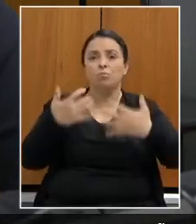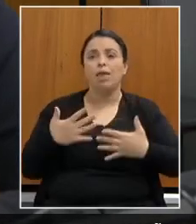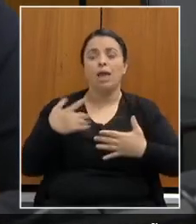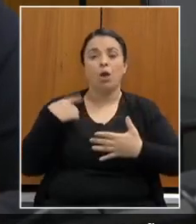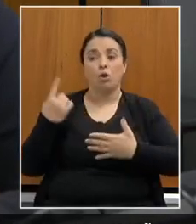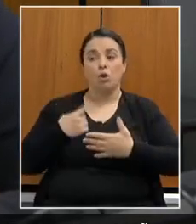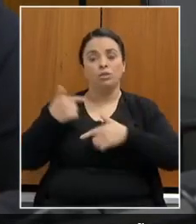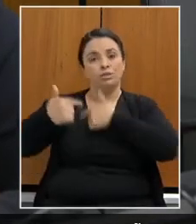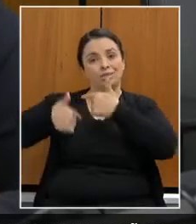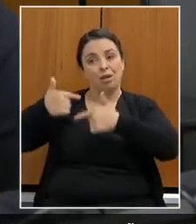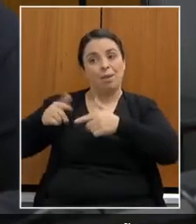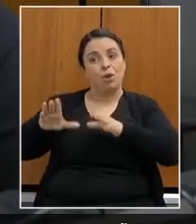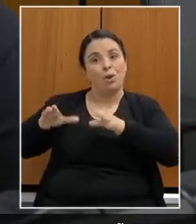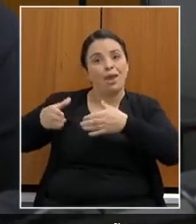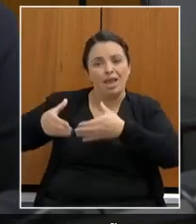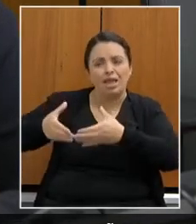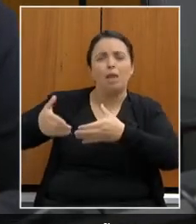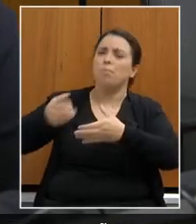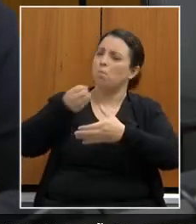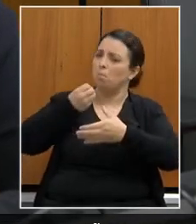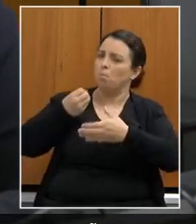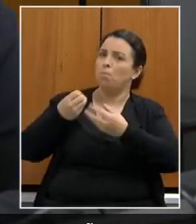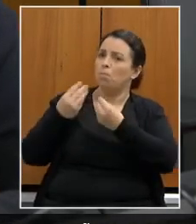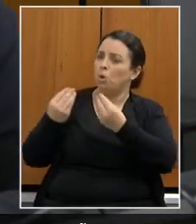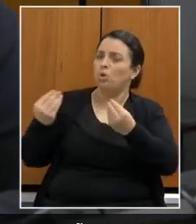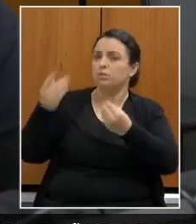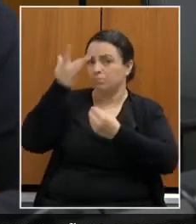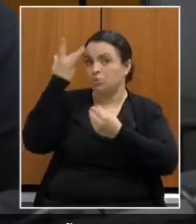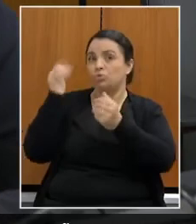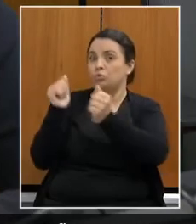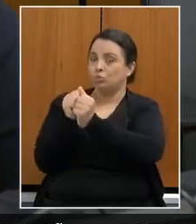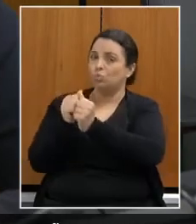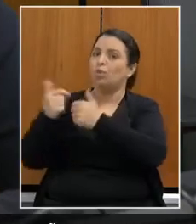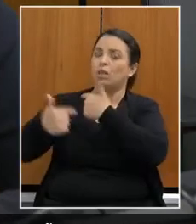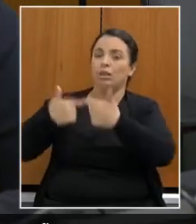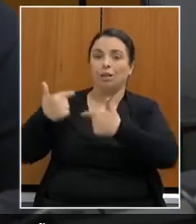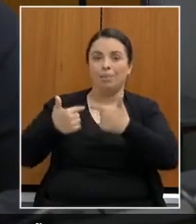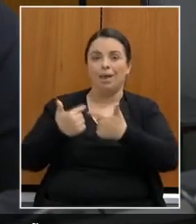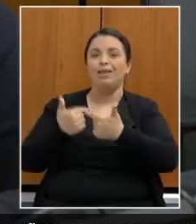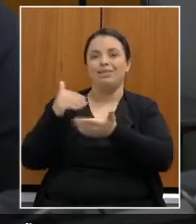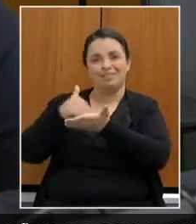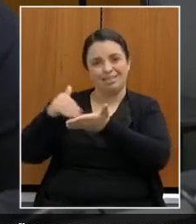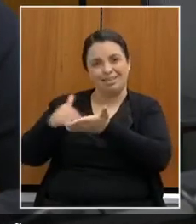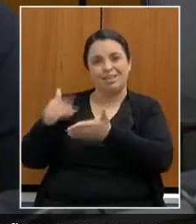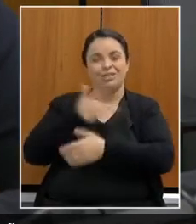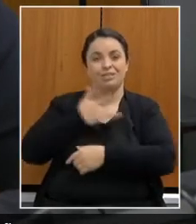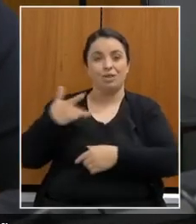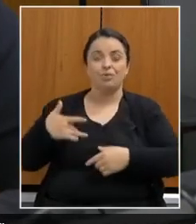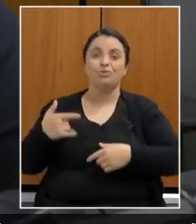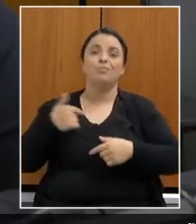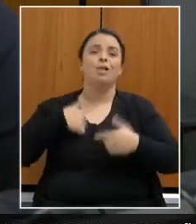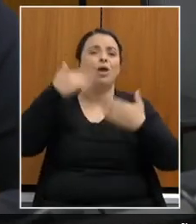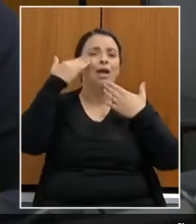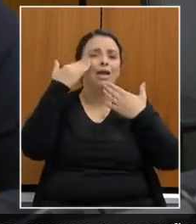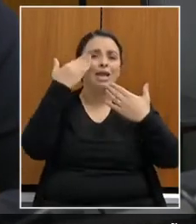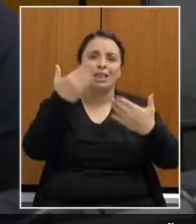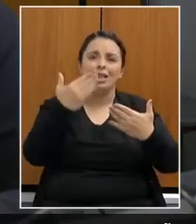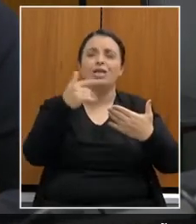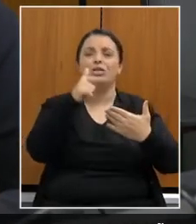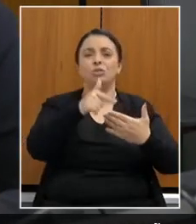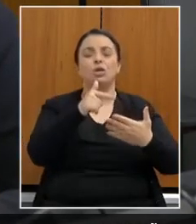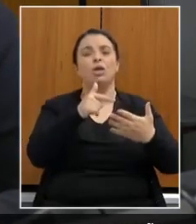uma equipe muito grande, é a Secretaria Estadual de Saúde. Então, deixo o meu agradecimento, minha primeira Assembleia Fiscaliza, para mim, é